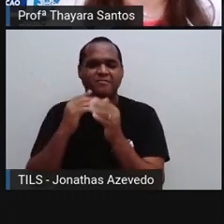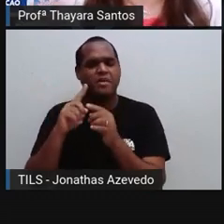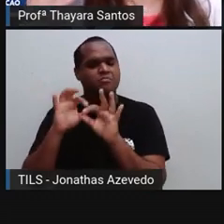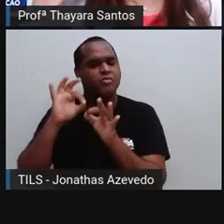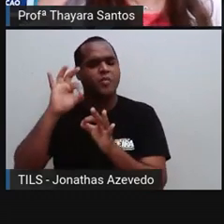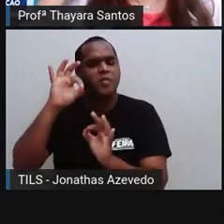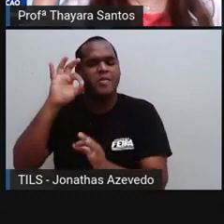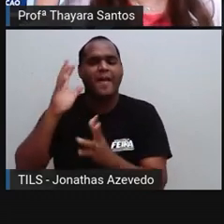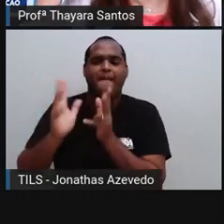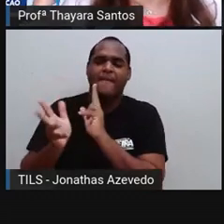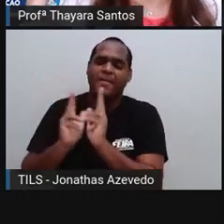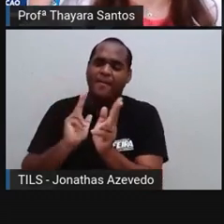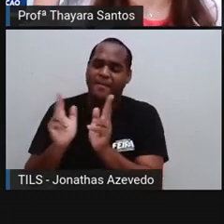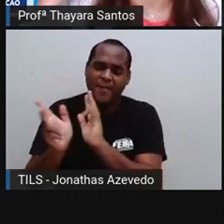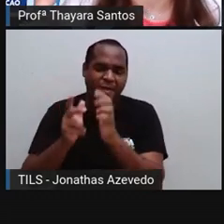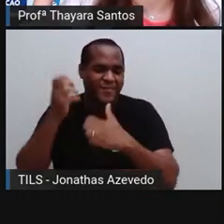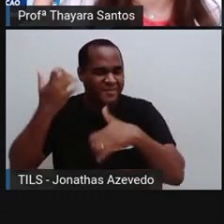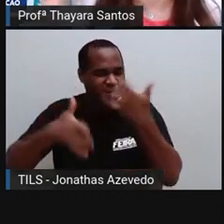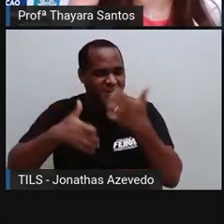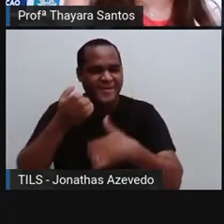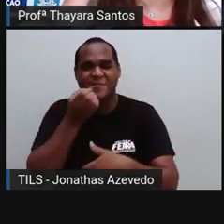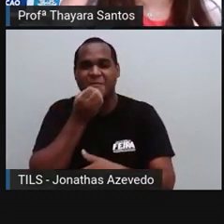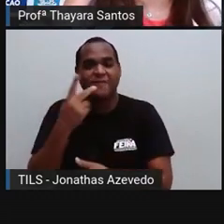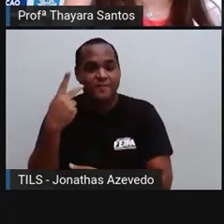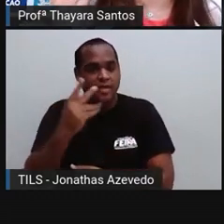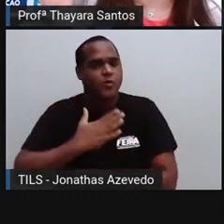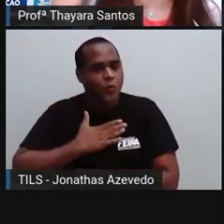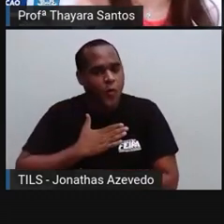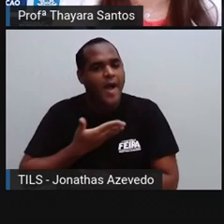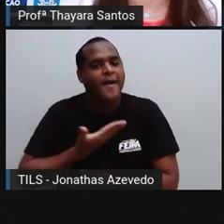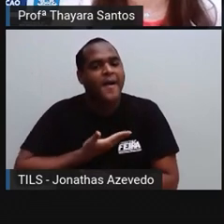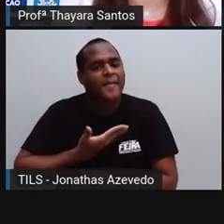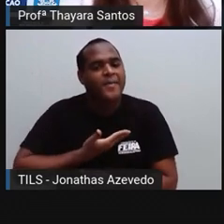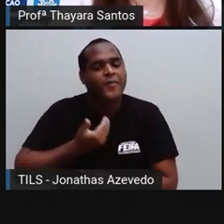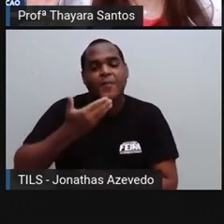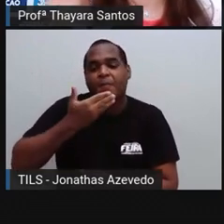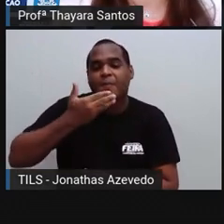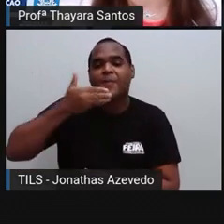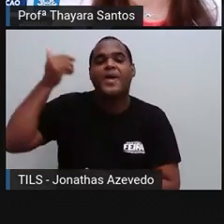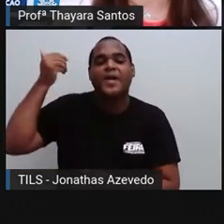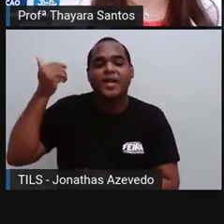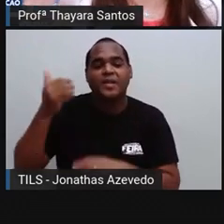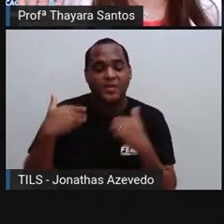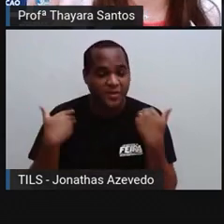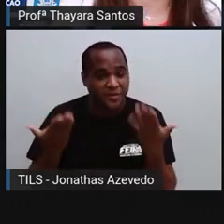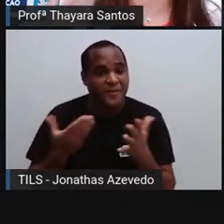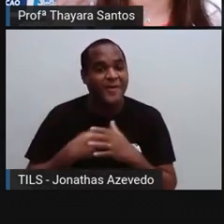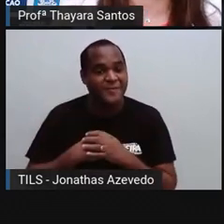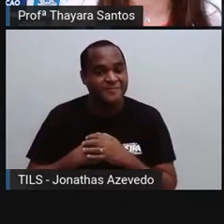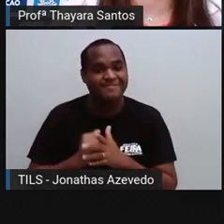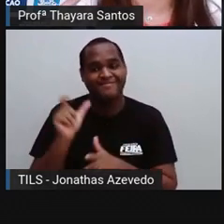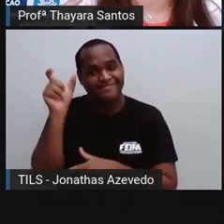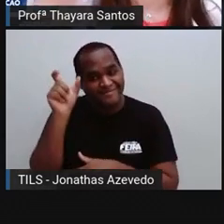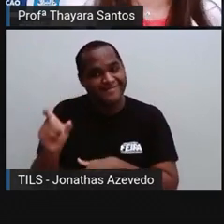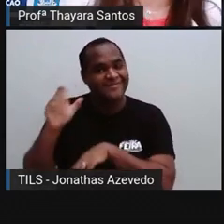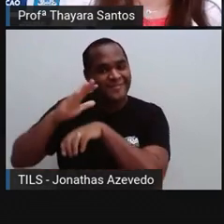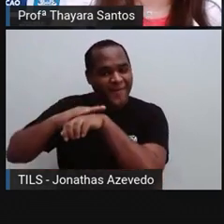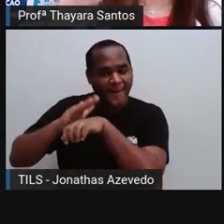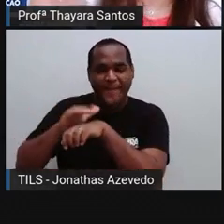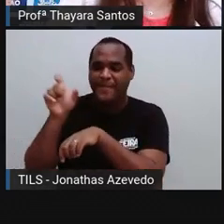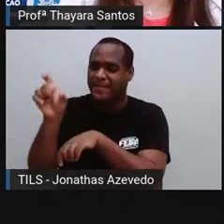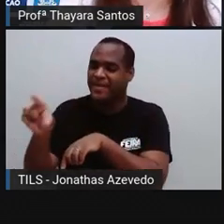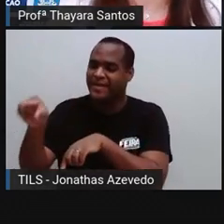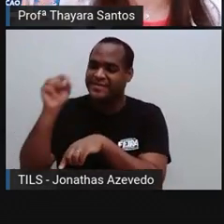também, faz com que a gente acabe liberando aí neurotransmissores do nosso sistema nervoso central, que causa essa sensação de